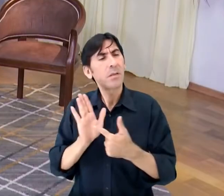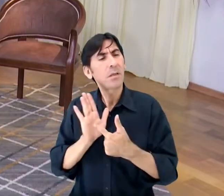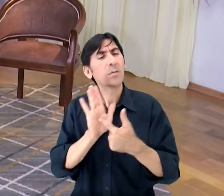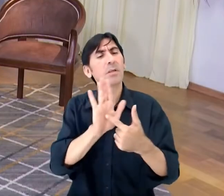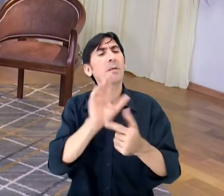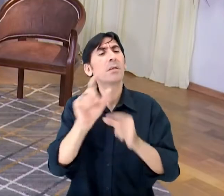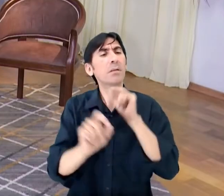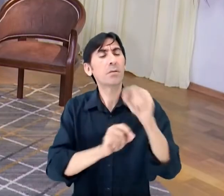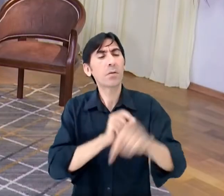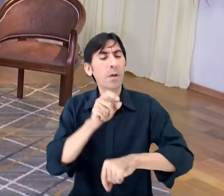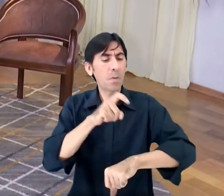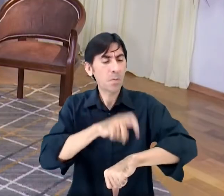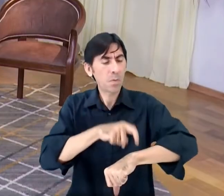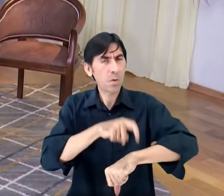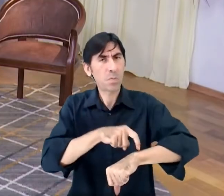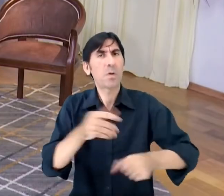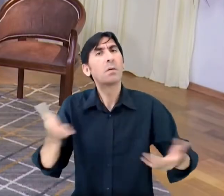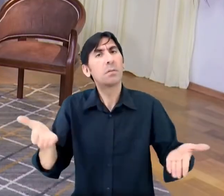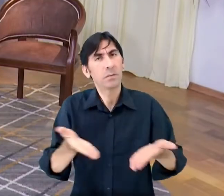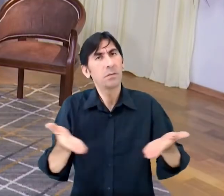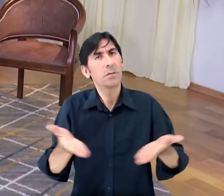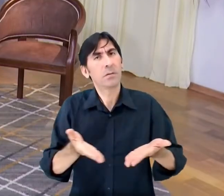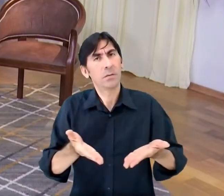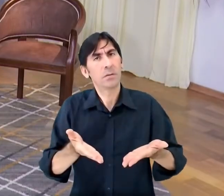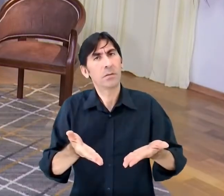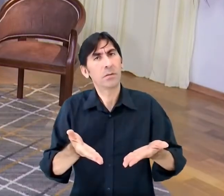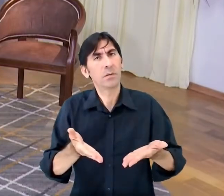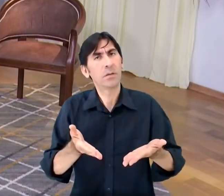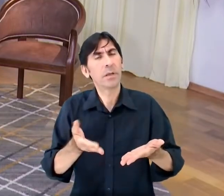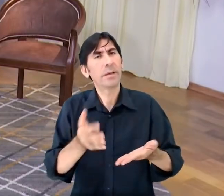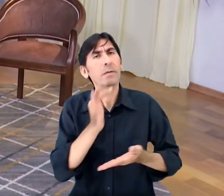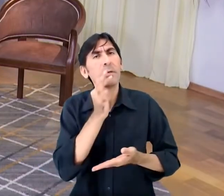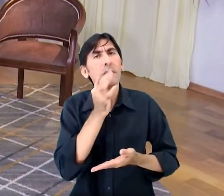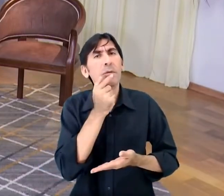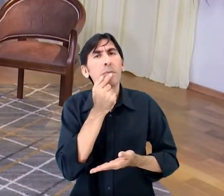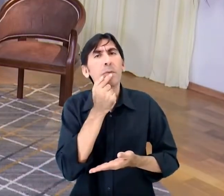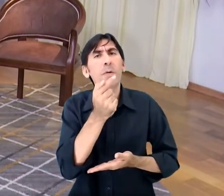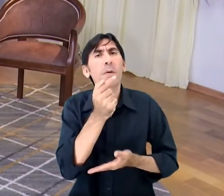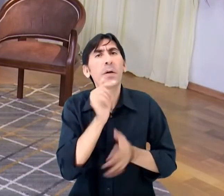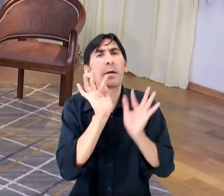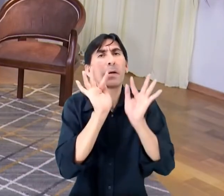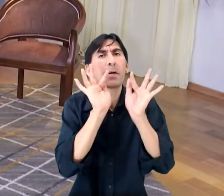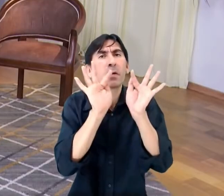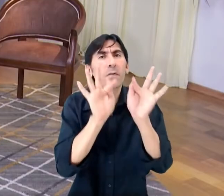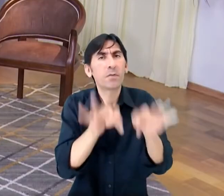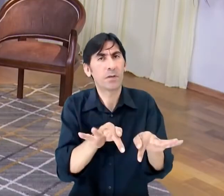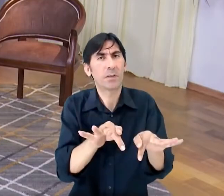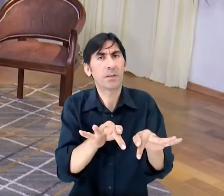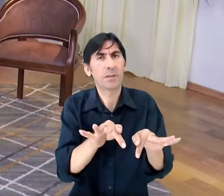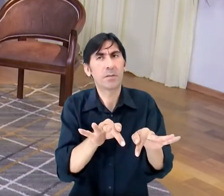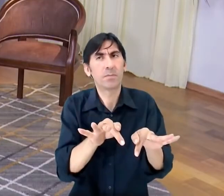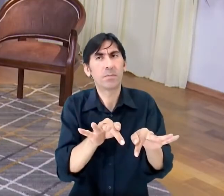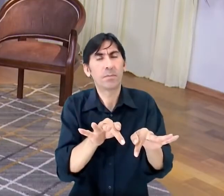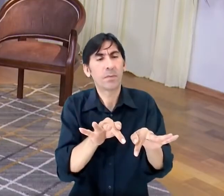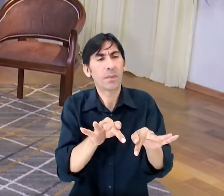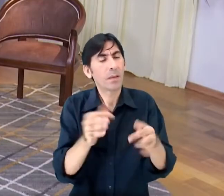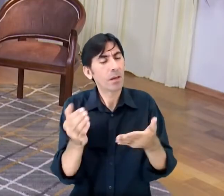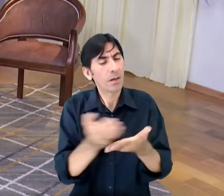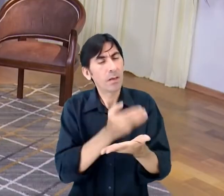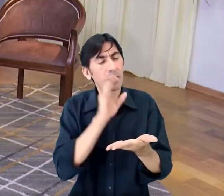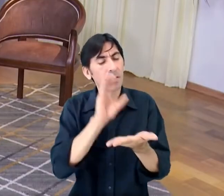nós estamos vivendo. O fim de todas as coisas está às portas. Esta literatura, com